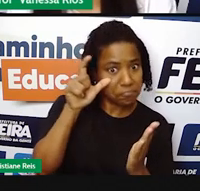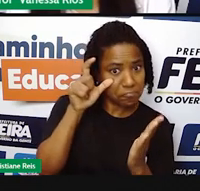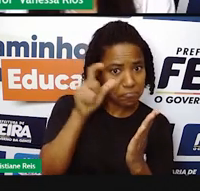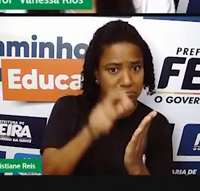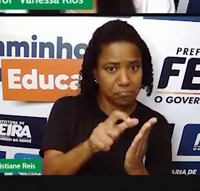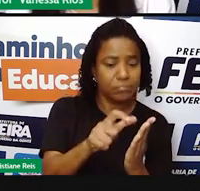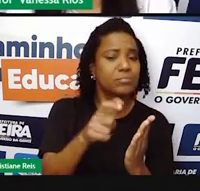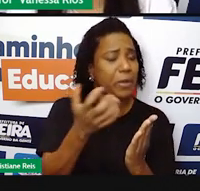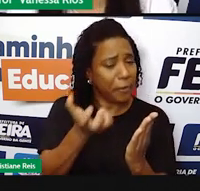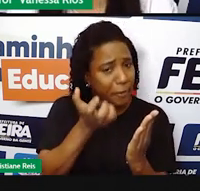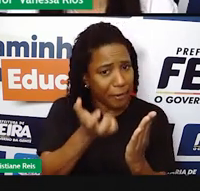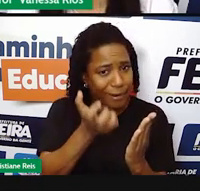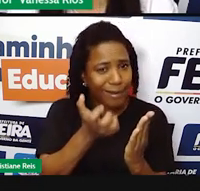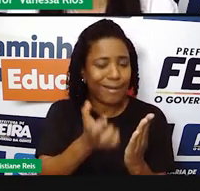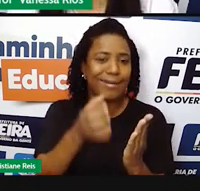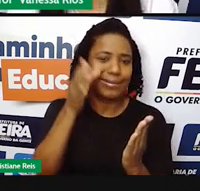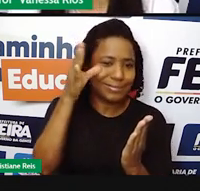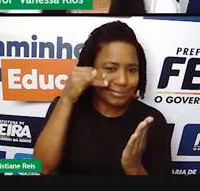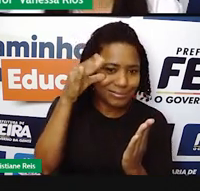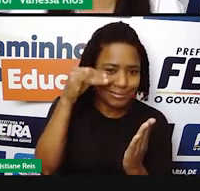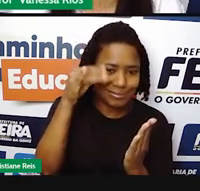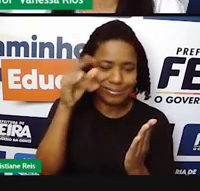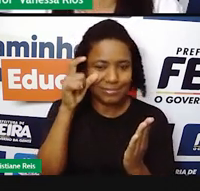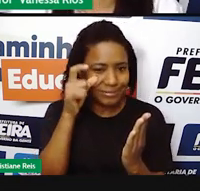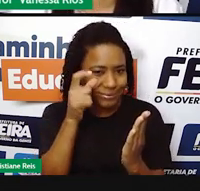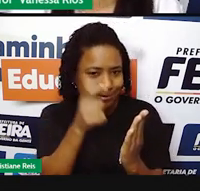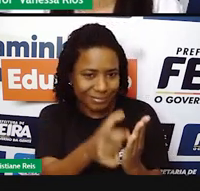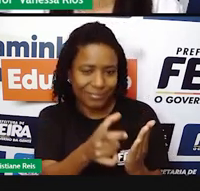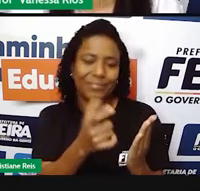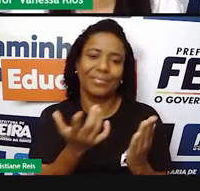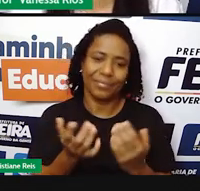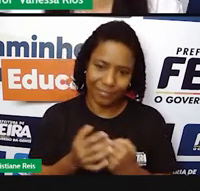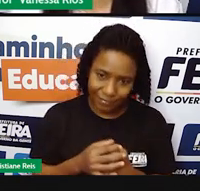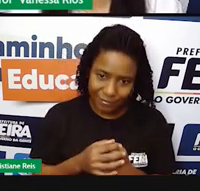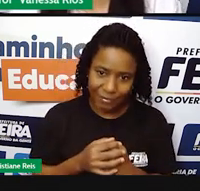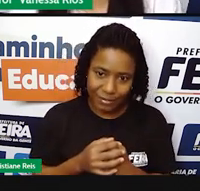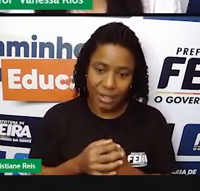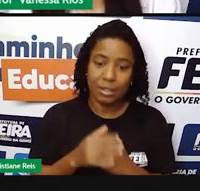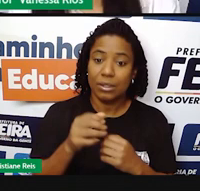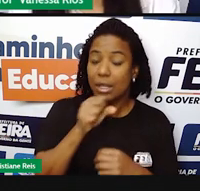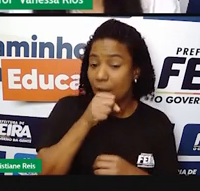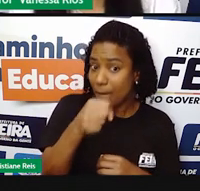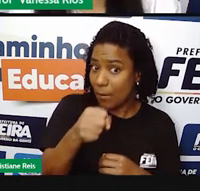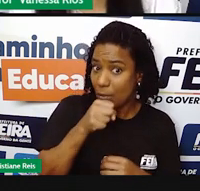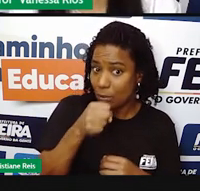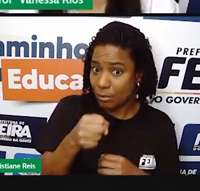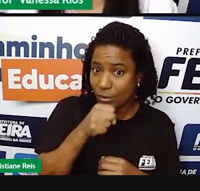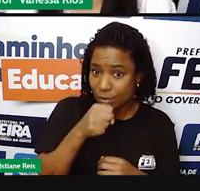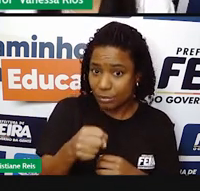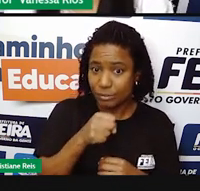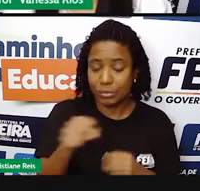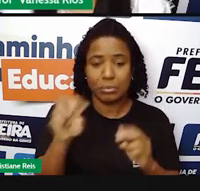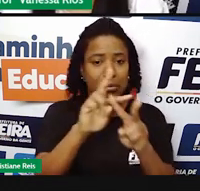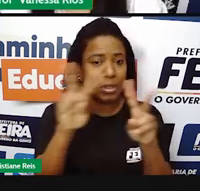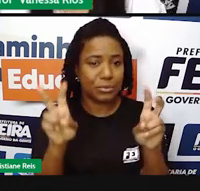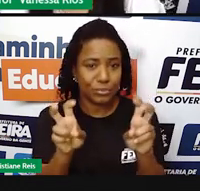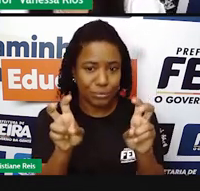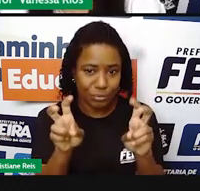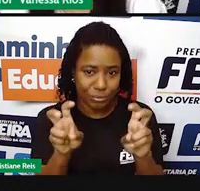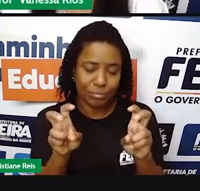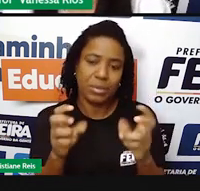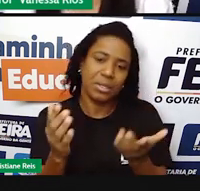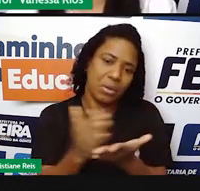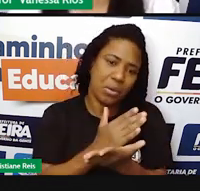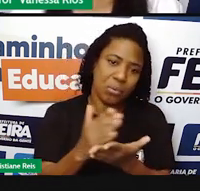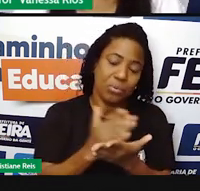existem reportagens que são aí produzidas dependendo do público a que se destina. Vão ter reportagens aí